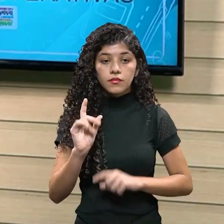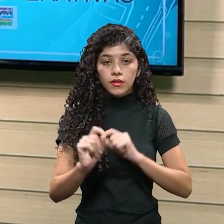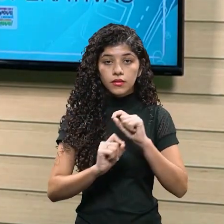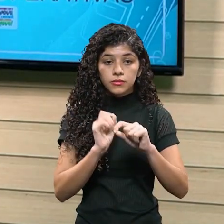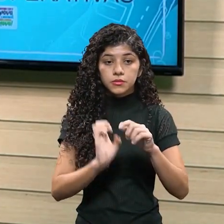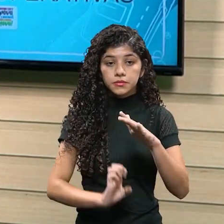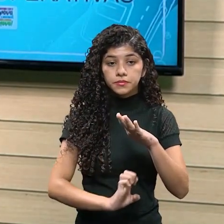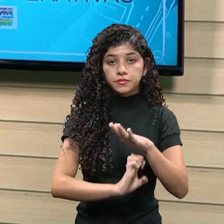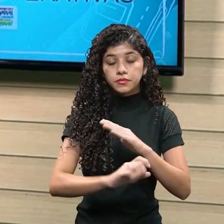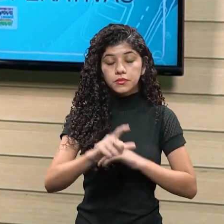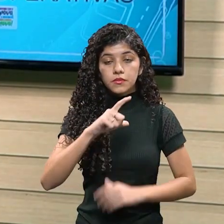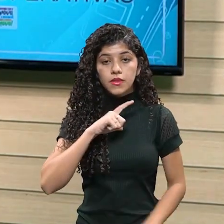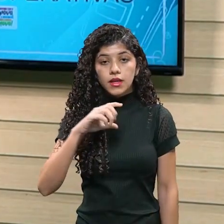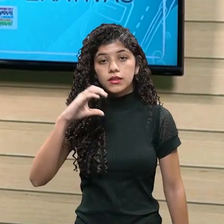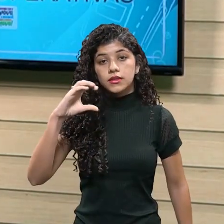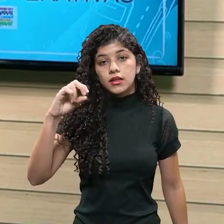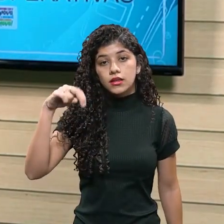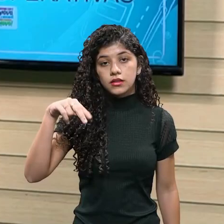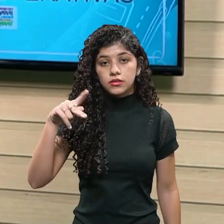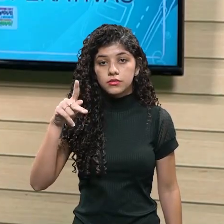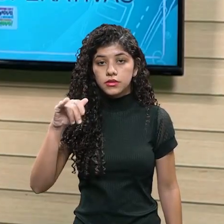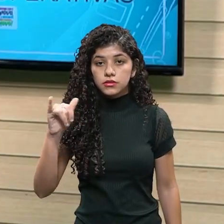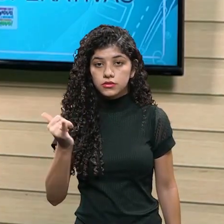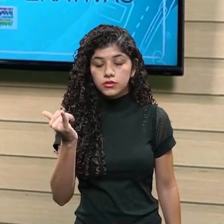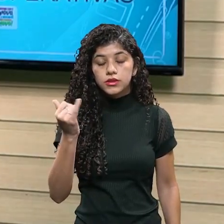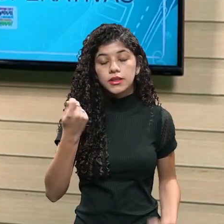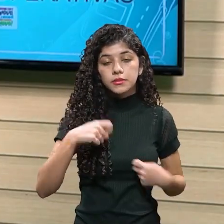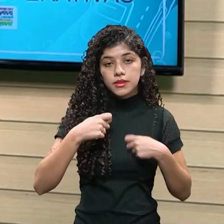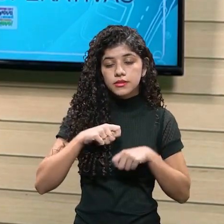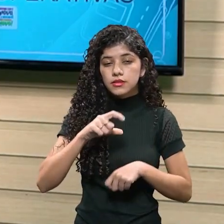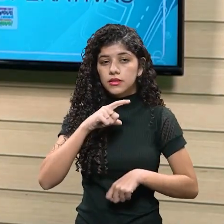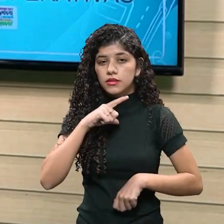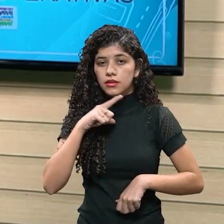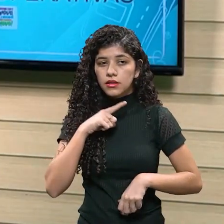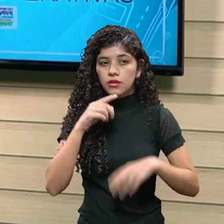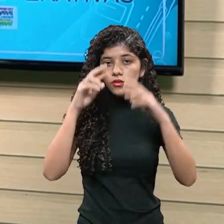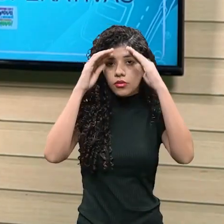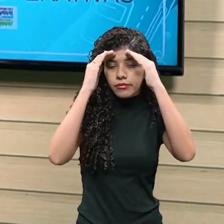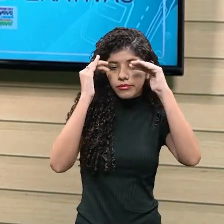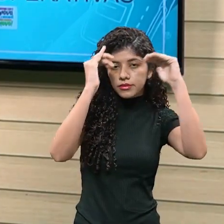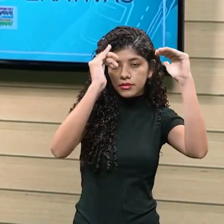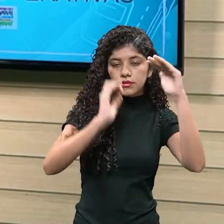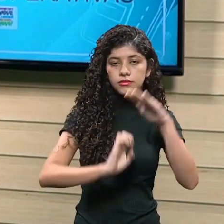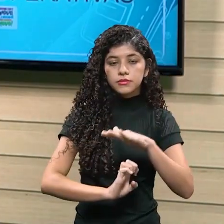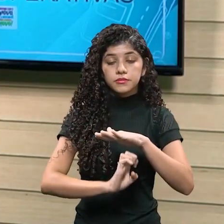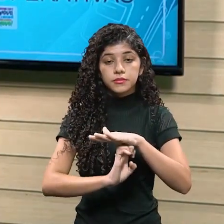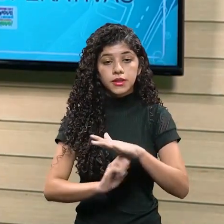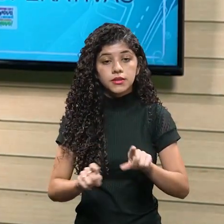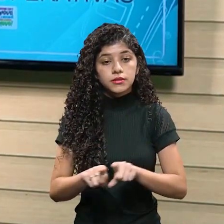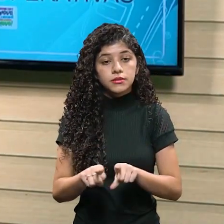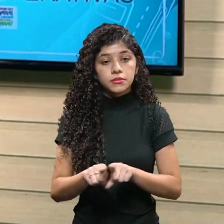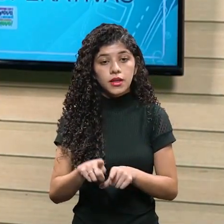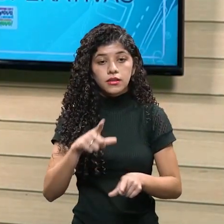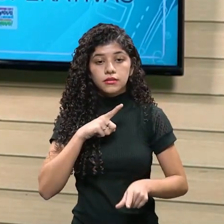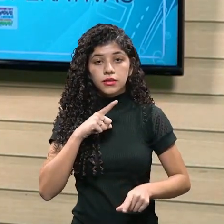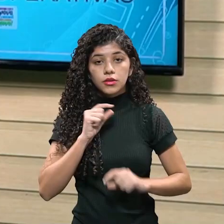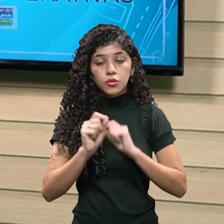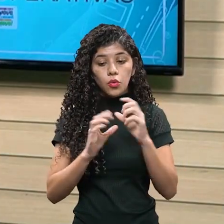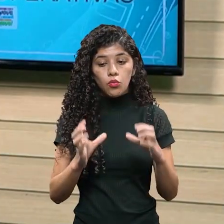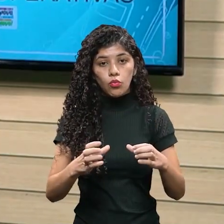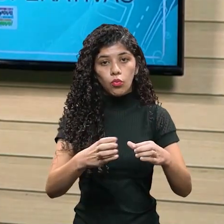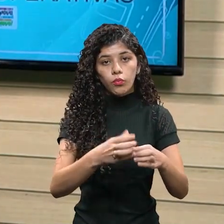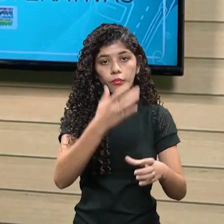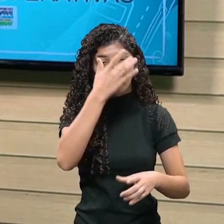possui CNPJ, que tem que cumprir todos os ritos para sua instituição, e ela é composta por um determinado grupo de